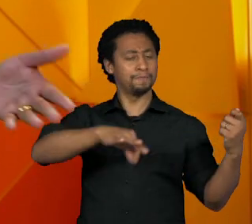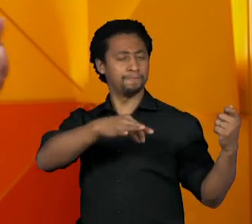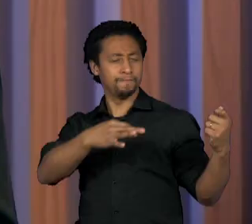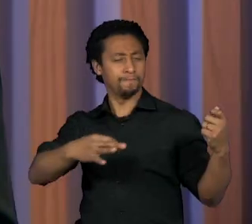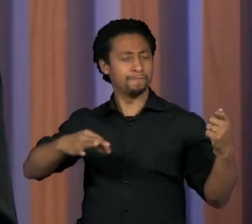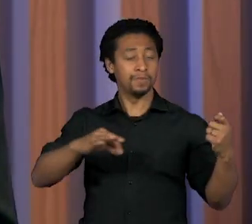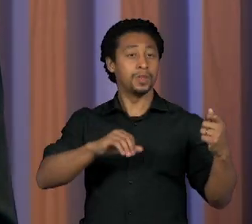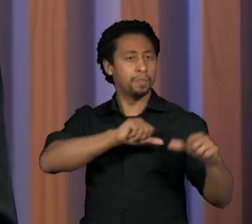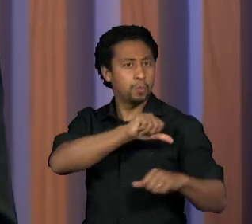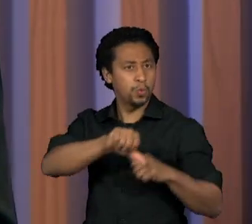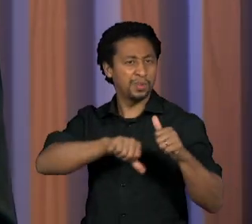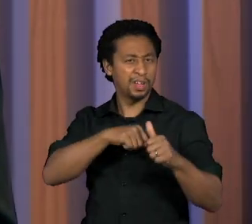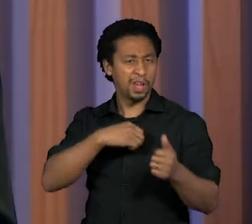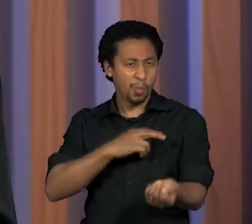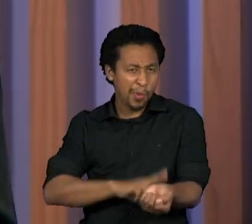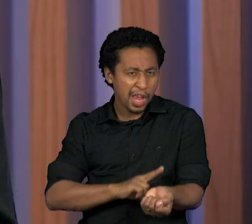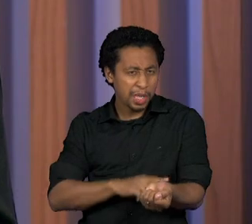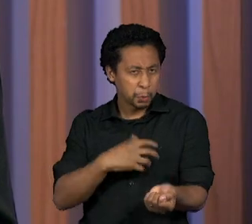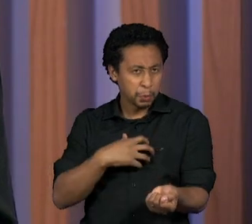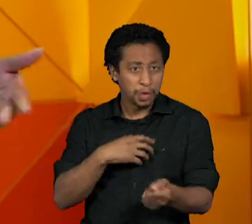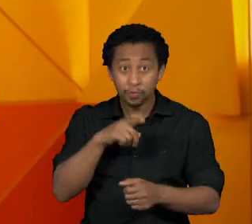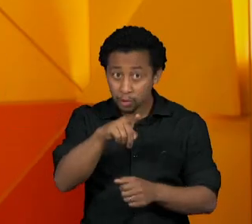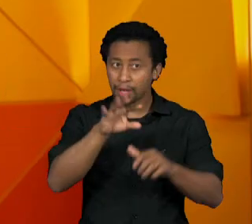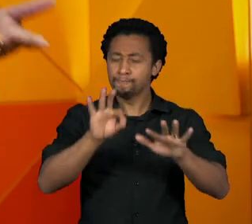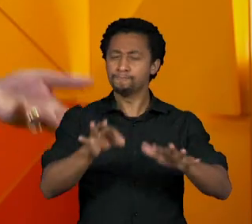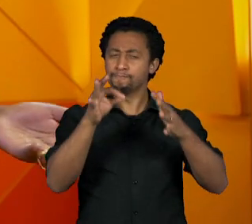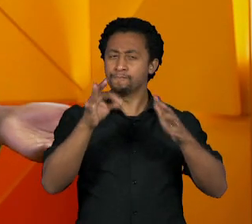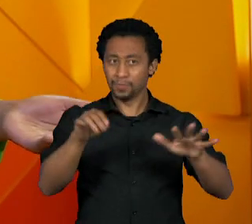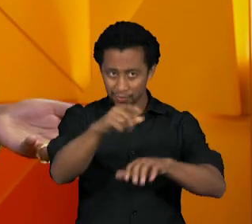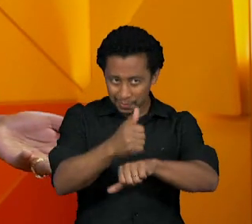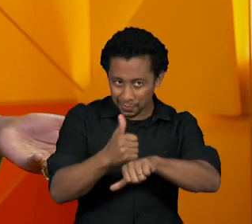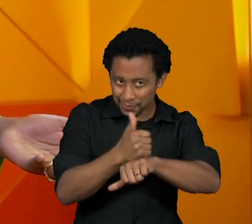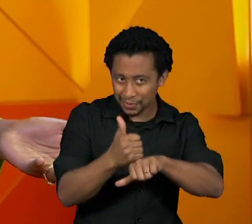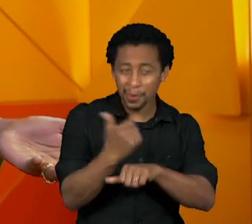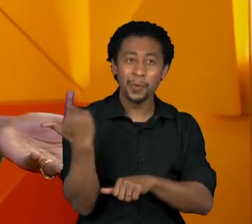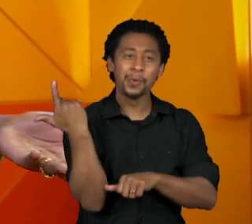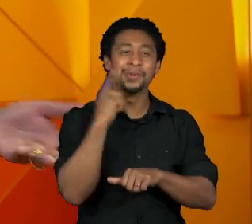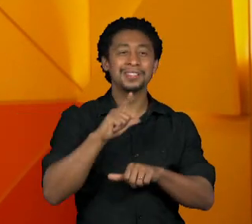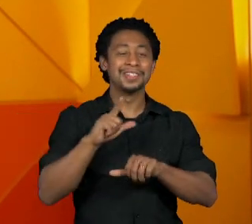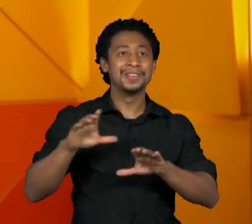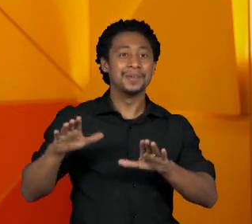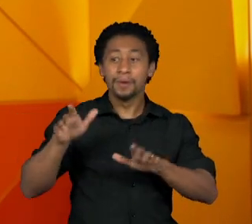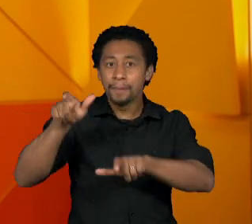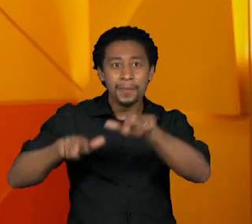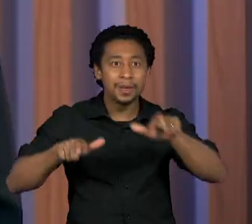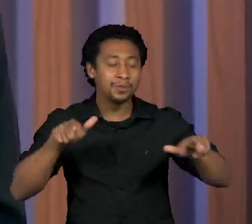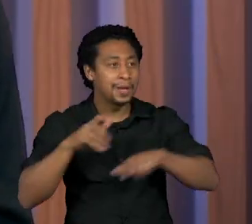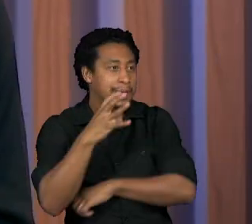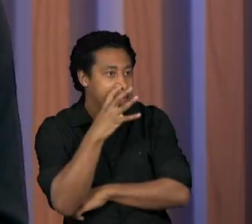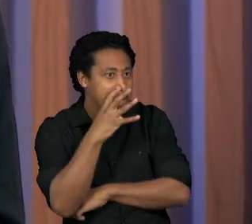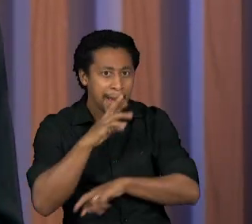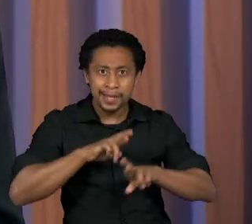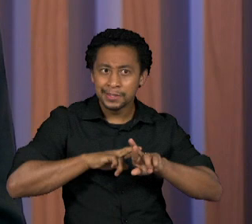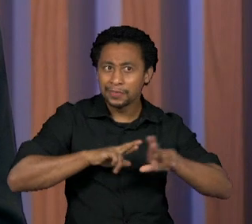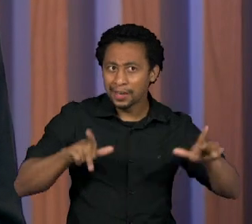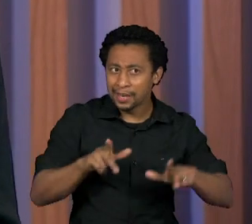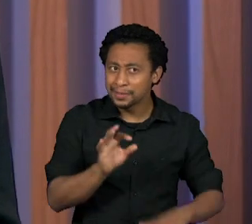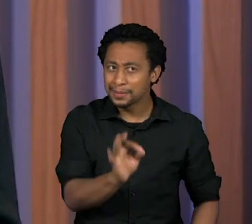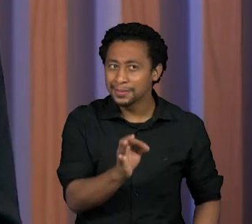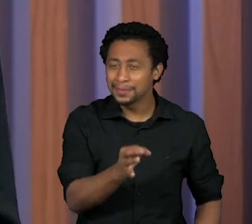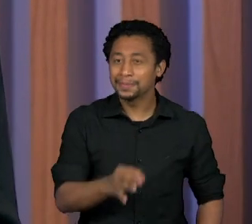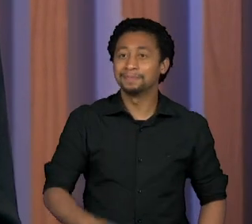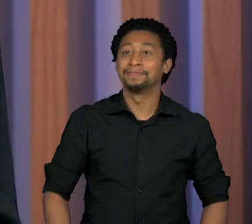né, a qual você rege. E aí, isso trouxe um público diferente para o seu trabalho? Com certeza. O